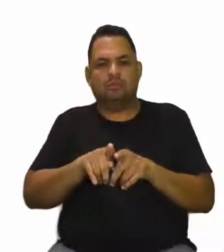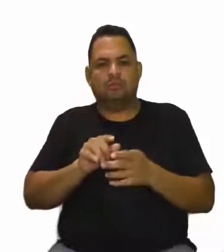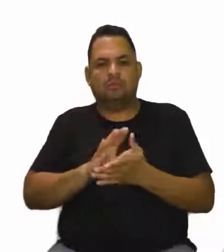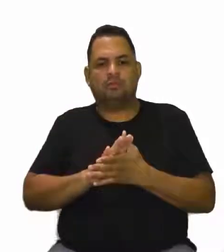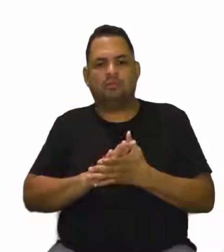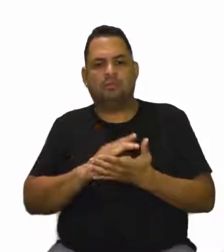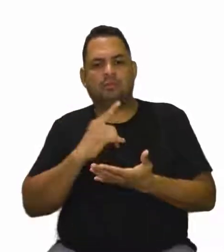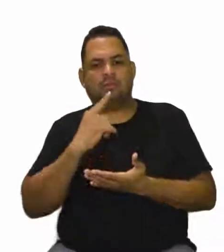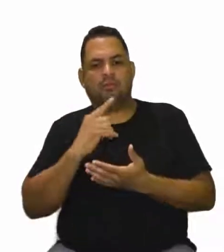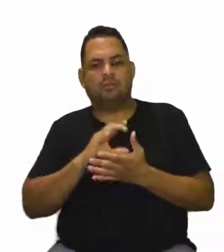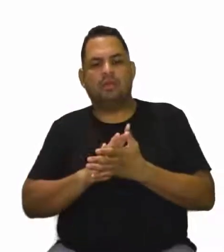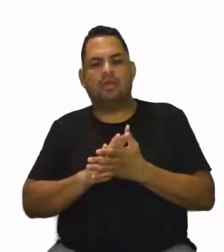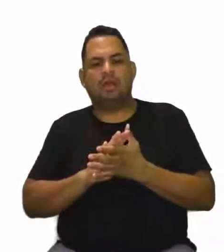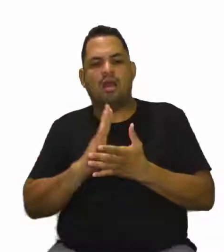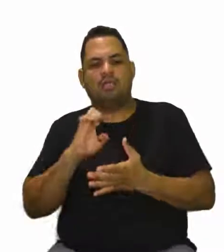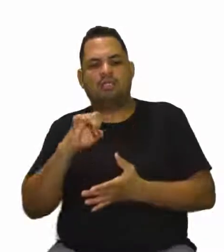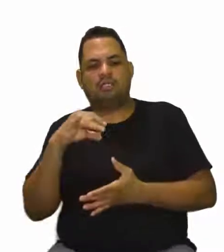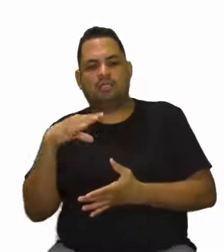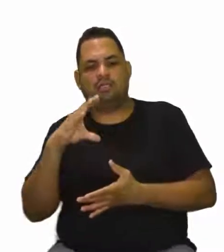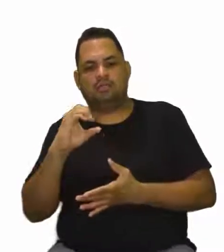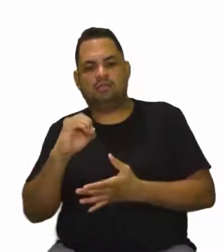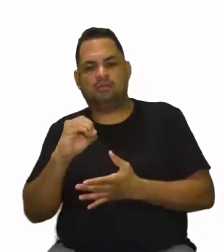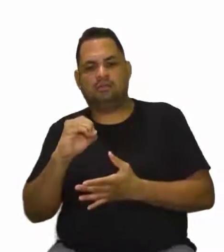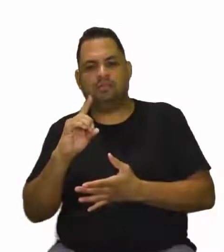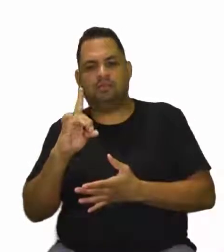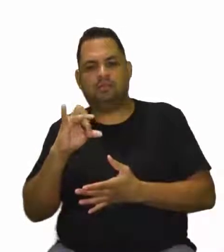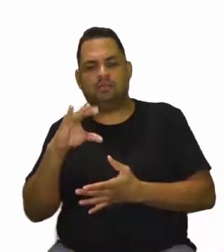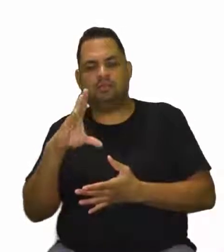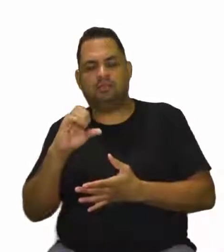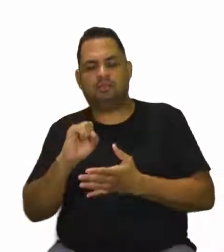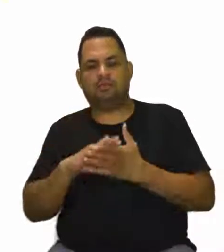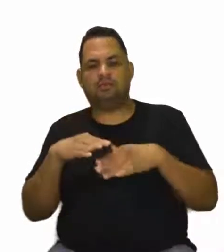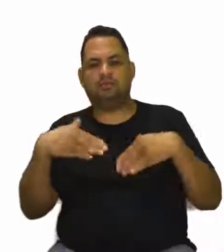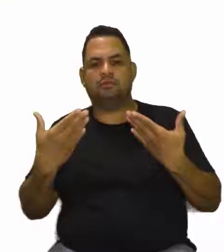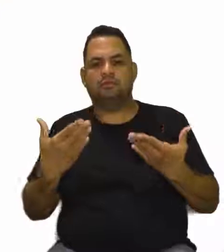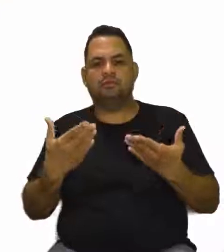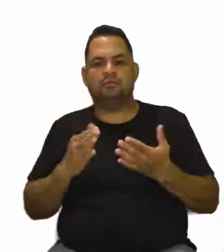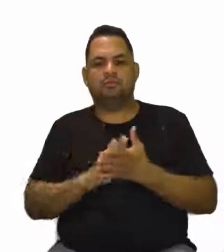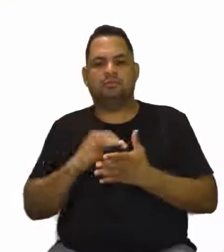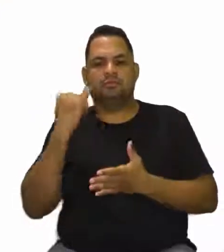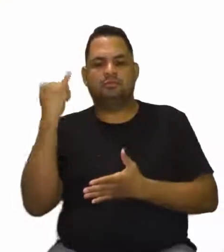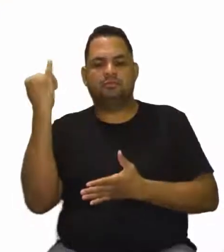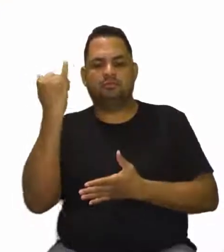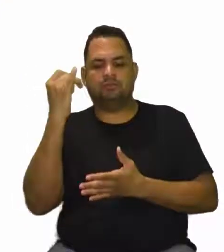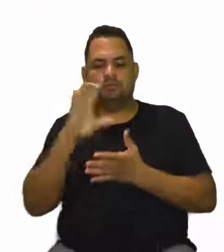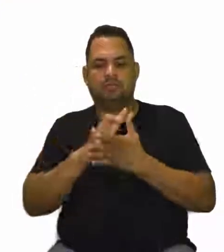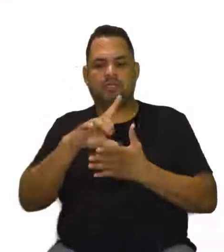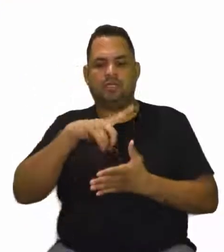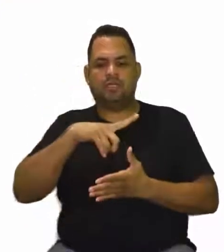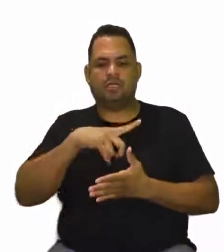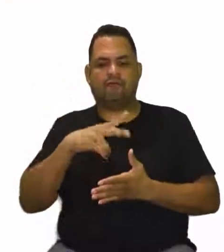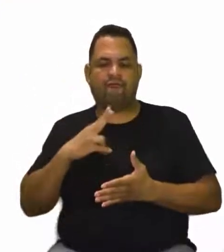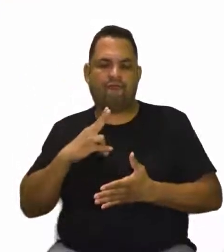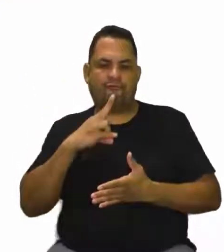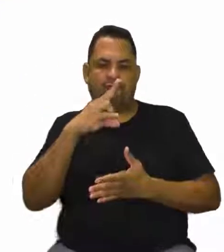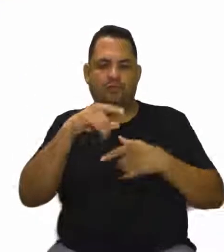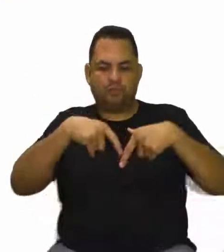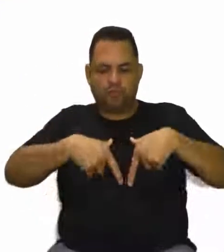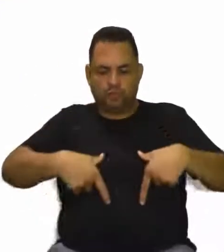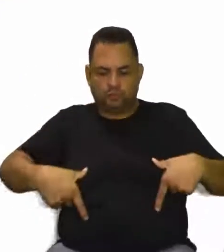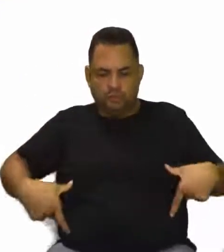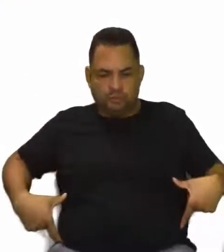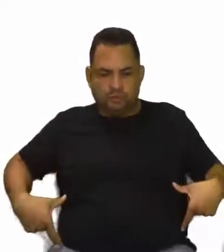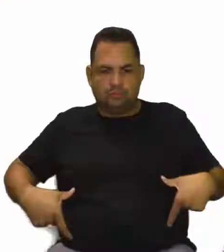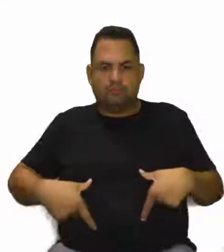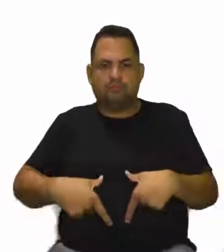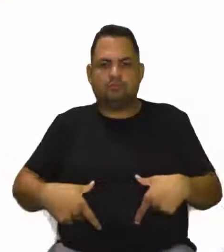com aceleração e desaceleração. Então, vai ser muito importante eu ter fortalecido essa região do